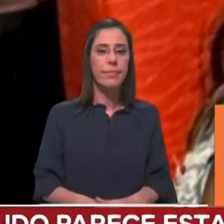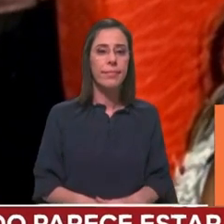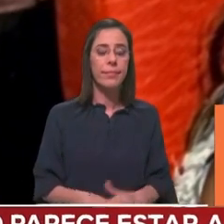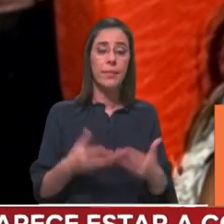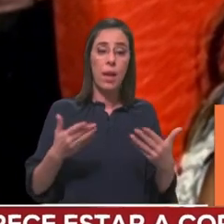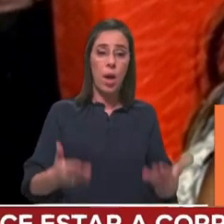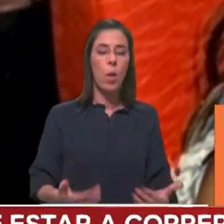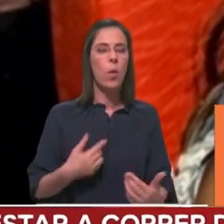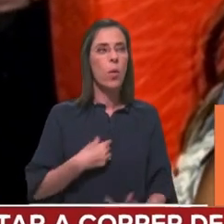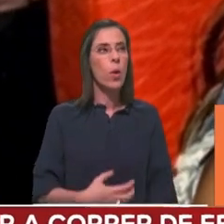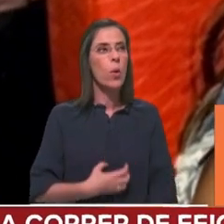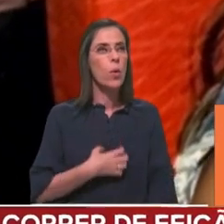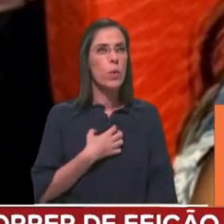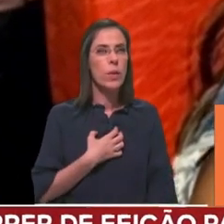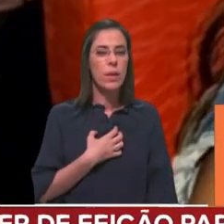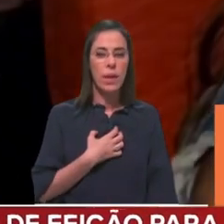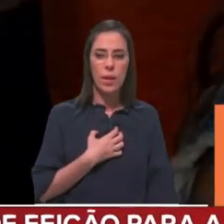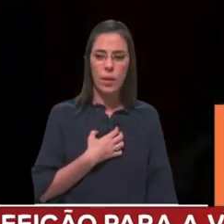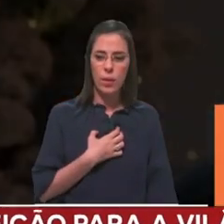Agora, o que é que eu sinto